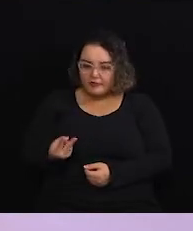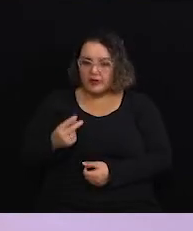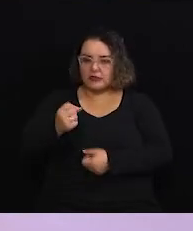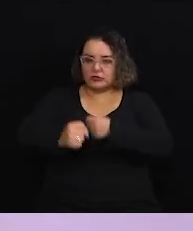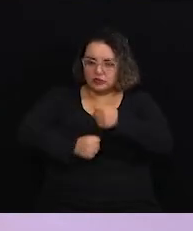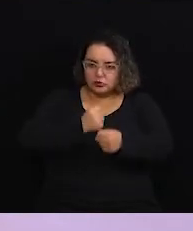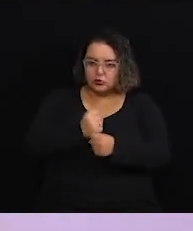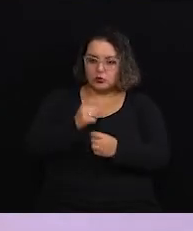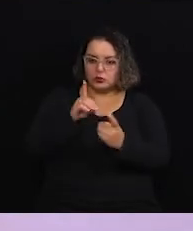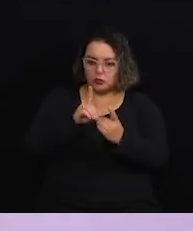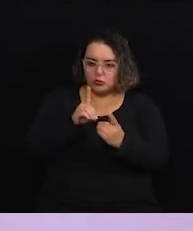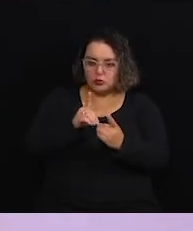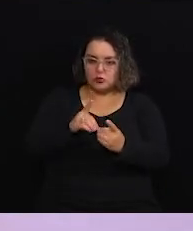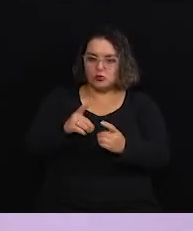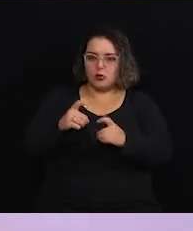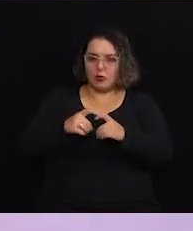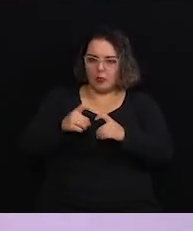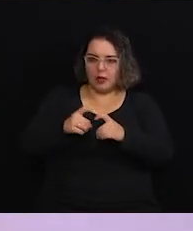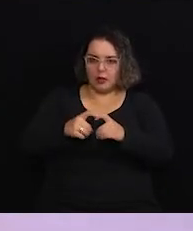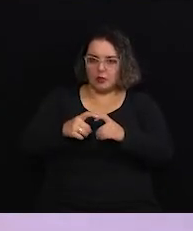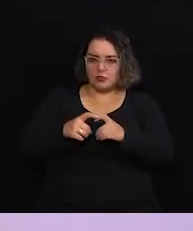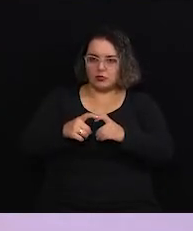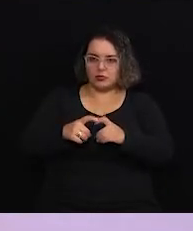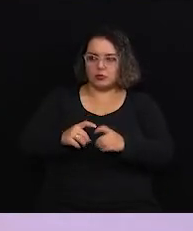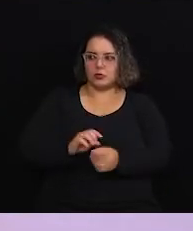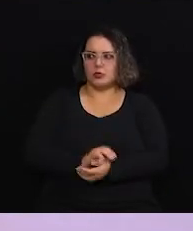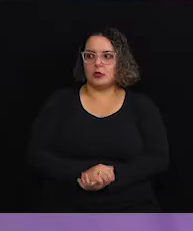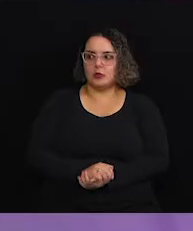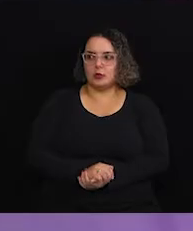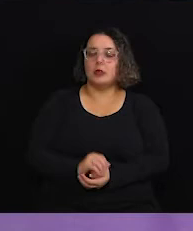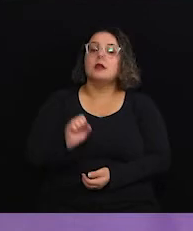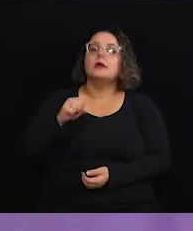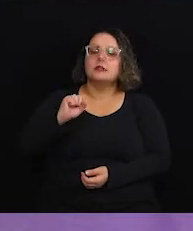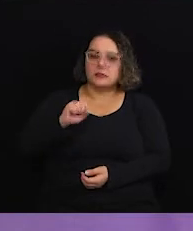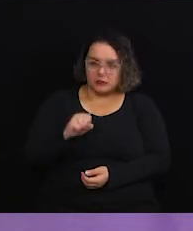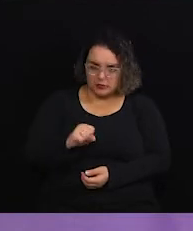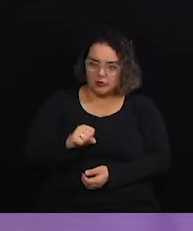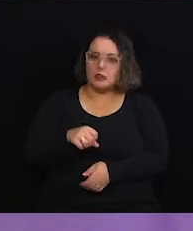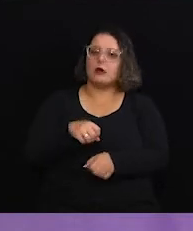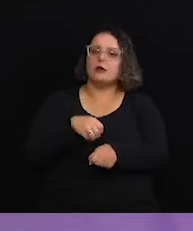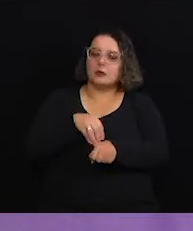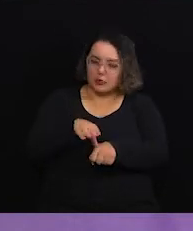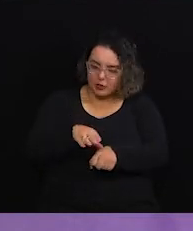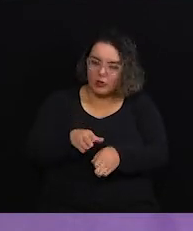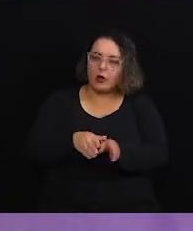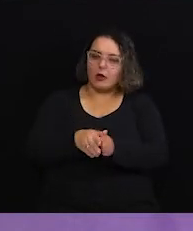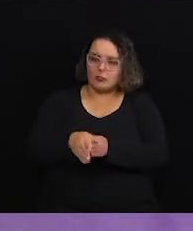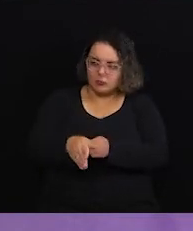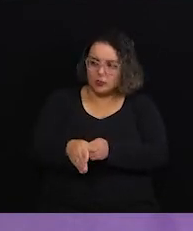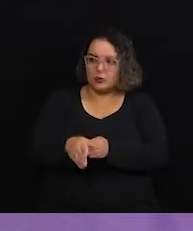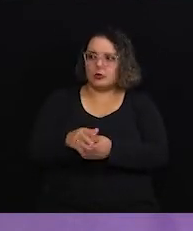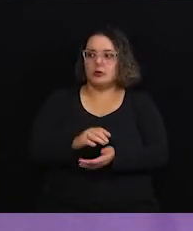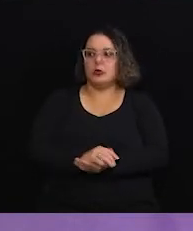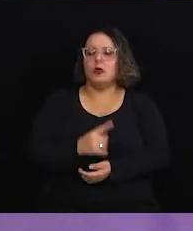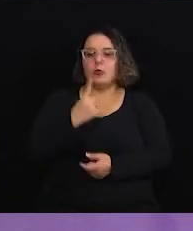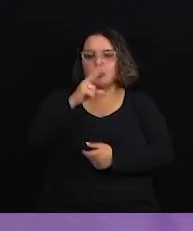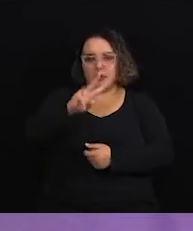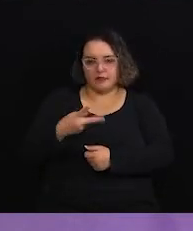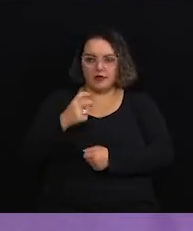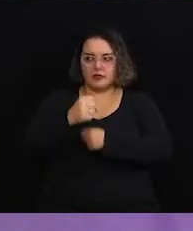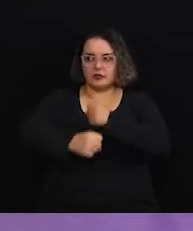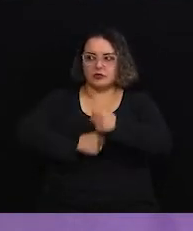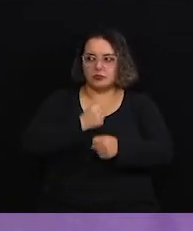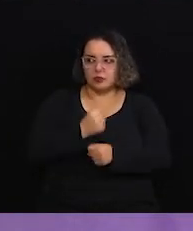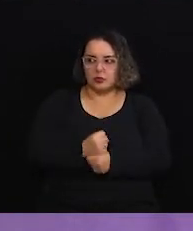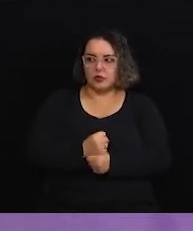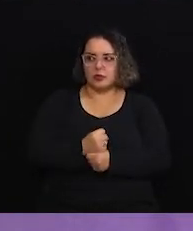ao ano, consultar um médico ginecologista? Isso é o que a gente recomenda, que ela faça uma vez por ano, né?